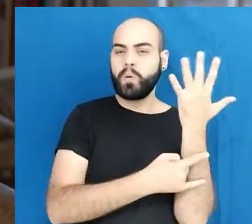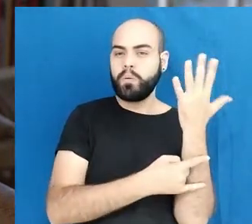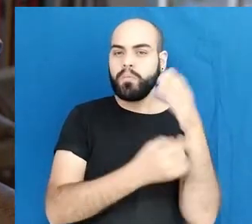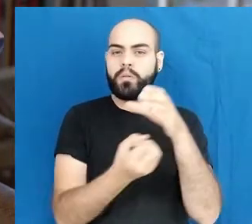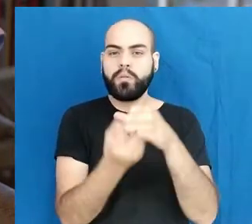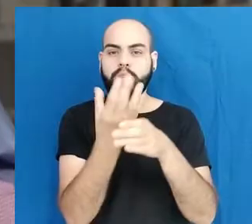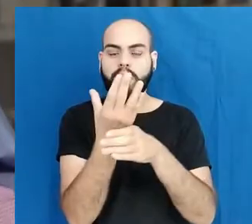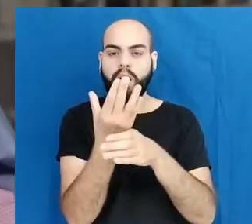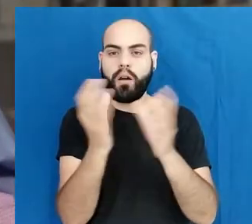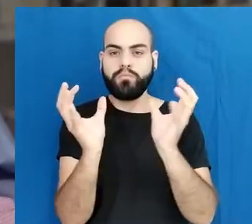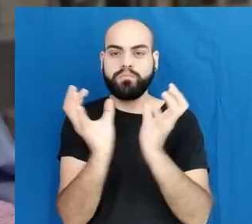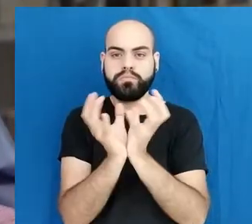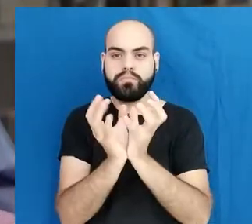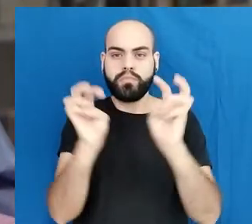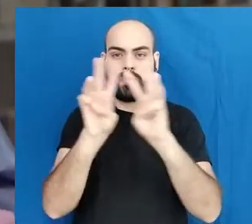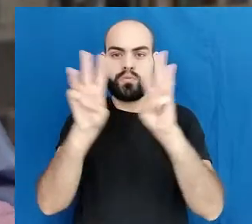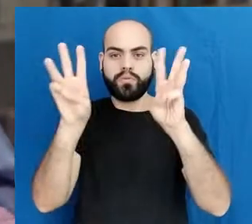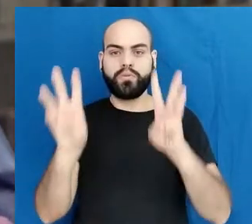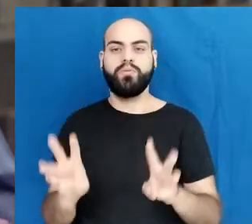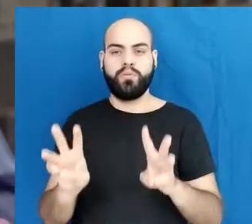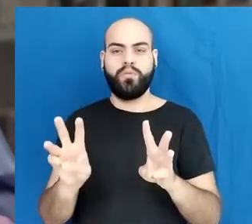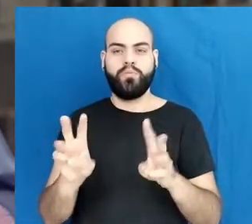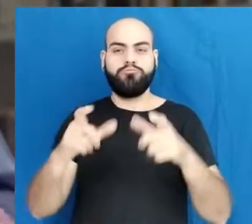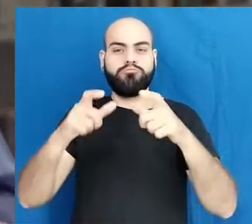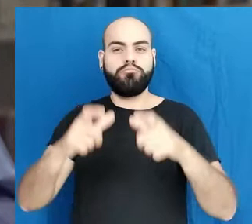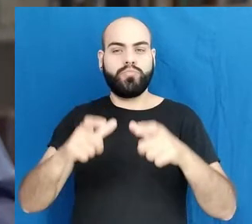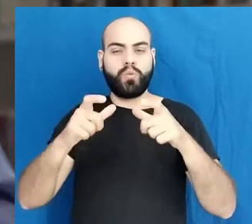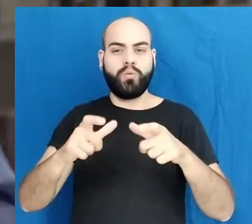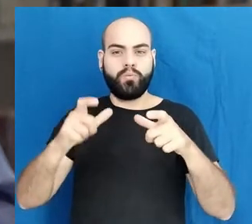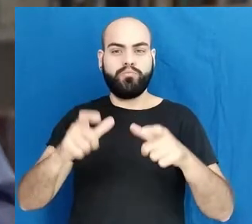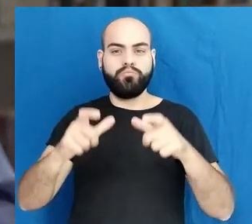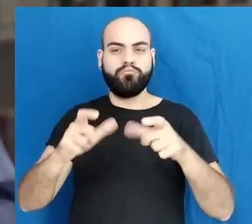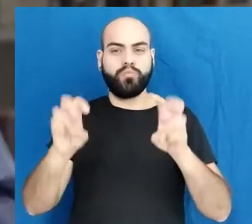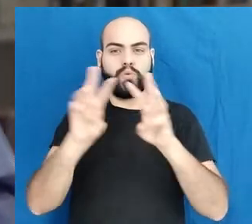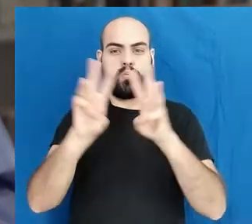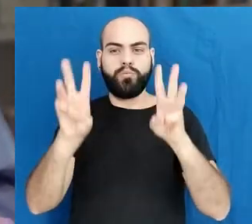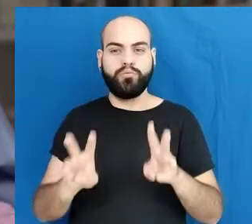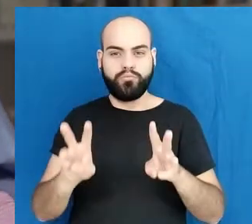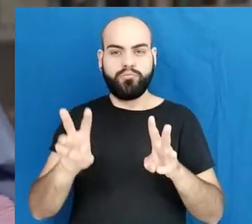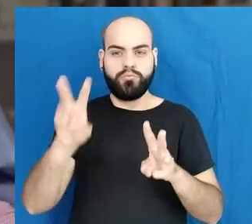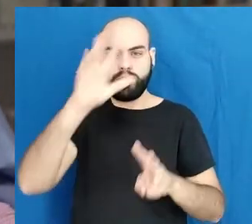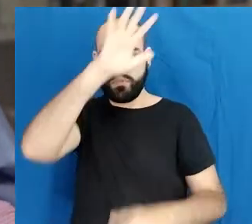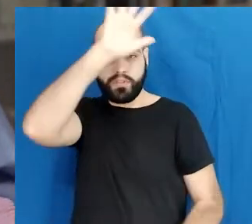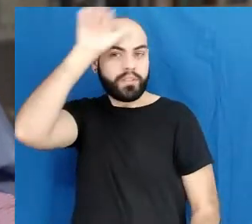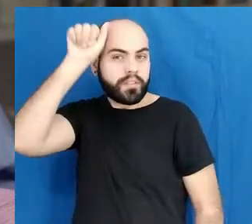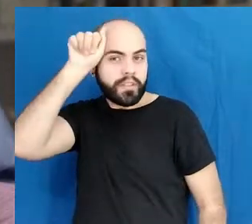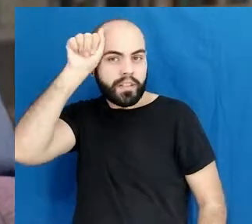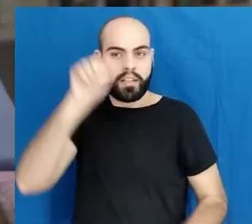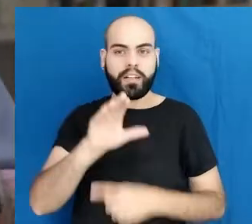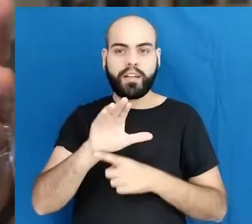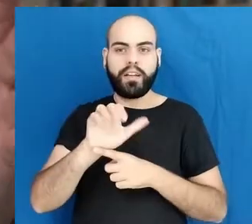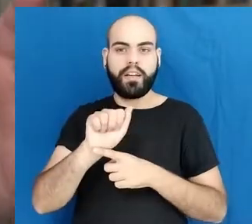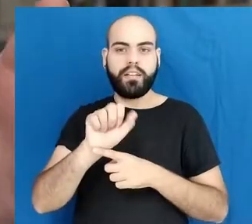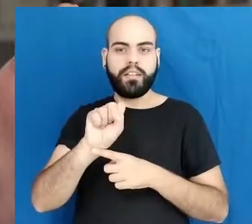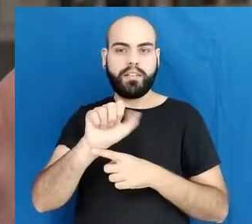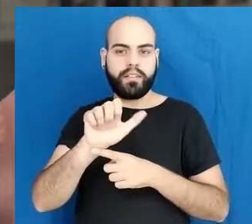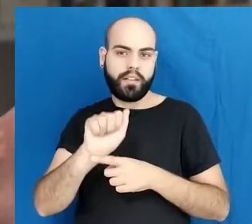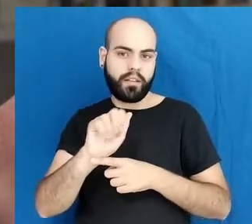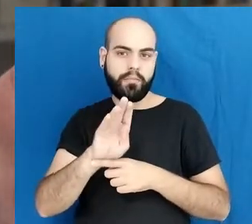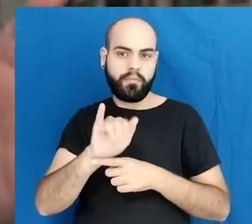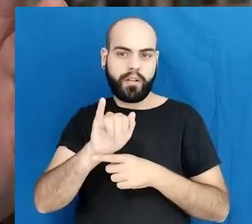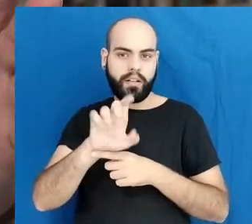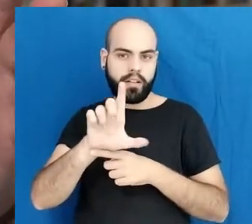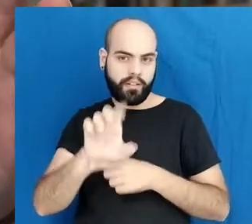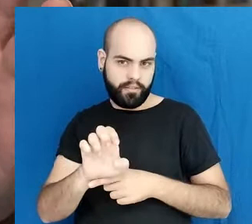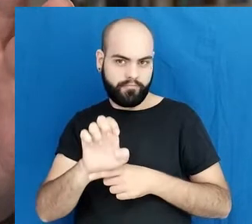Belo Horizonte, para criar um núcleo de museografia, onde o Museu da